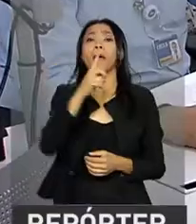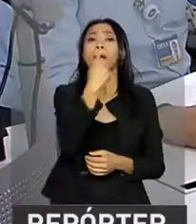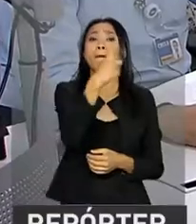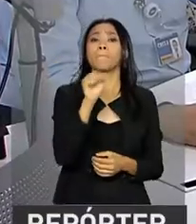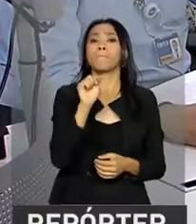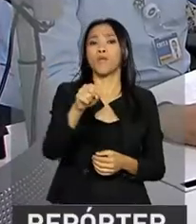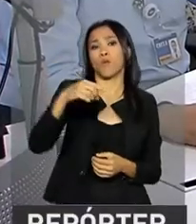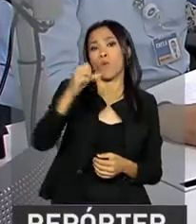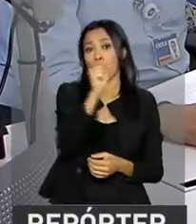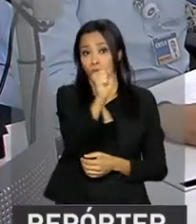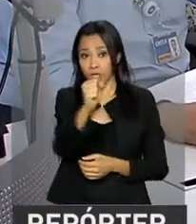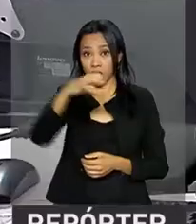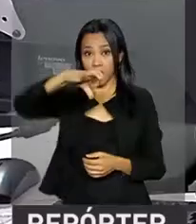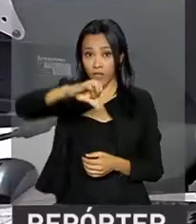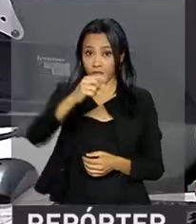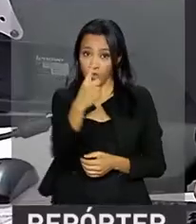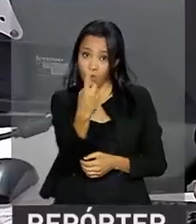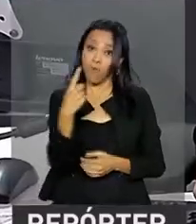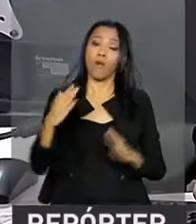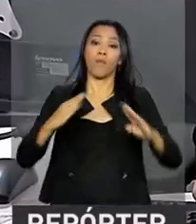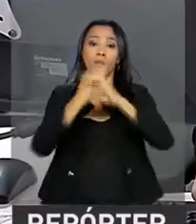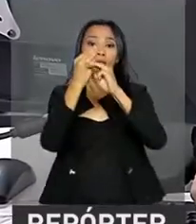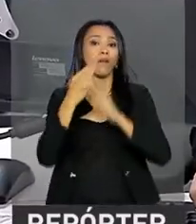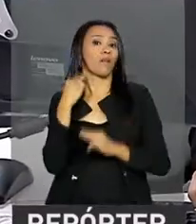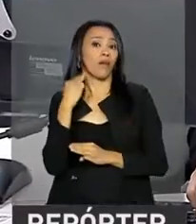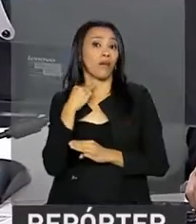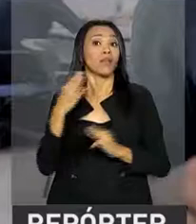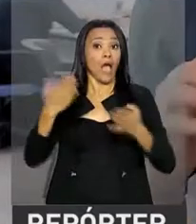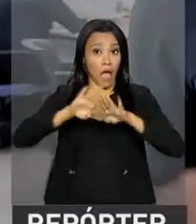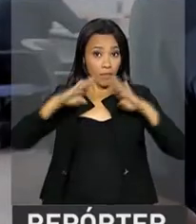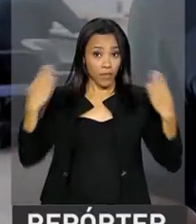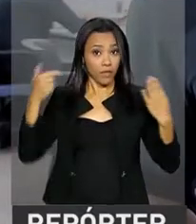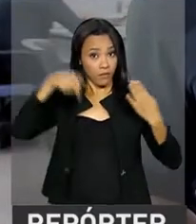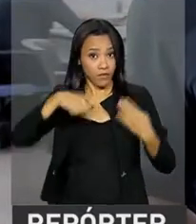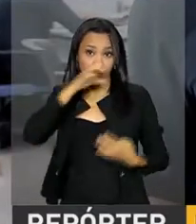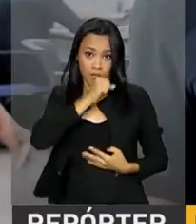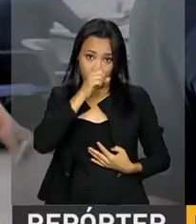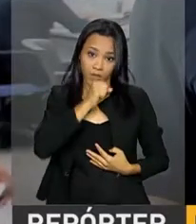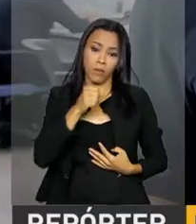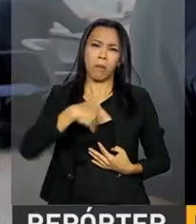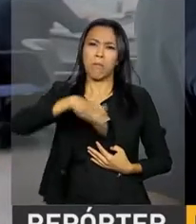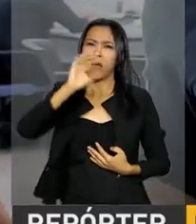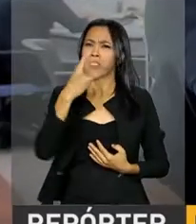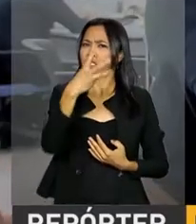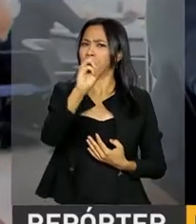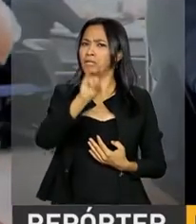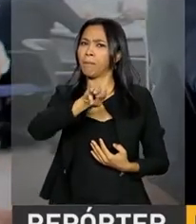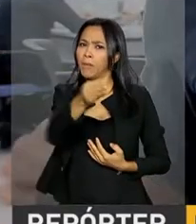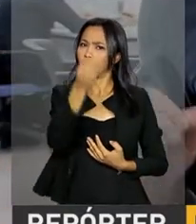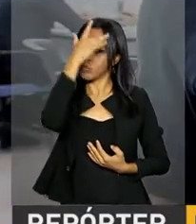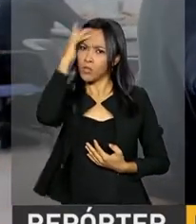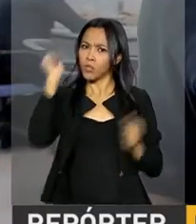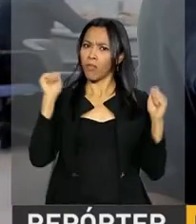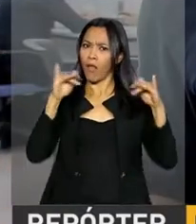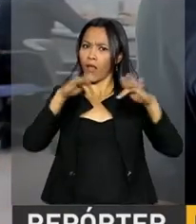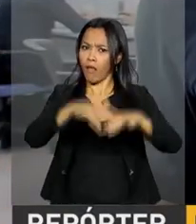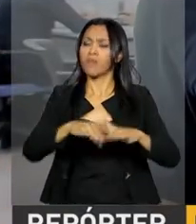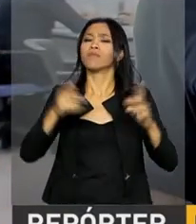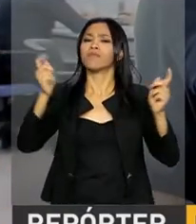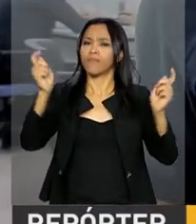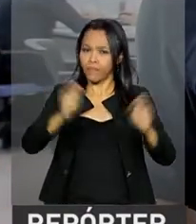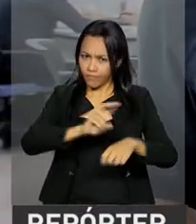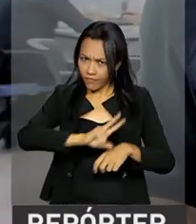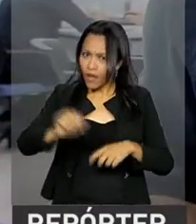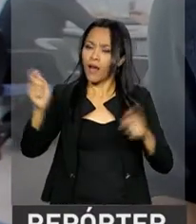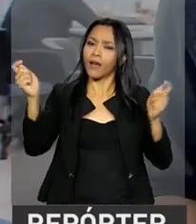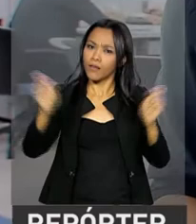1891 agências da caixa abriram neste sábado mais de 30 milhões de trabalhadores vão poder sacar os recursos das contas